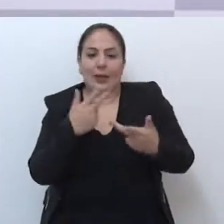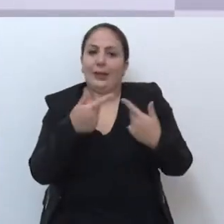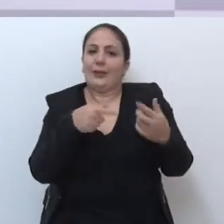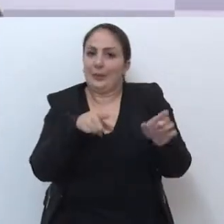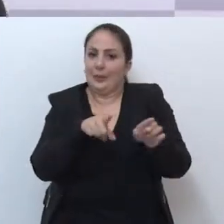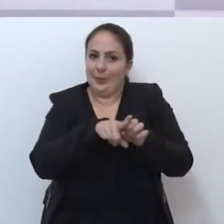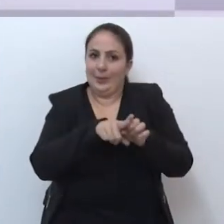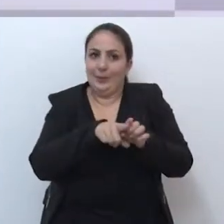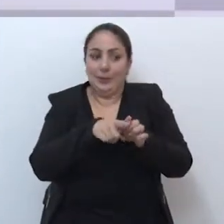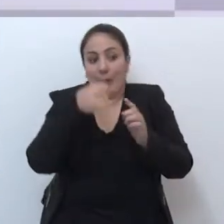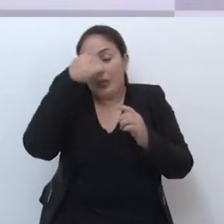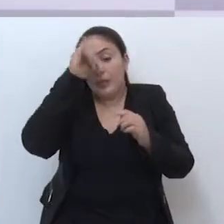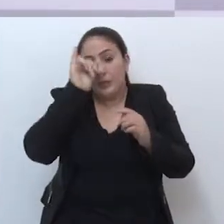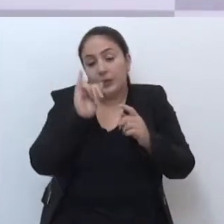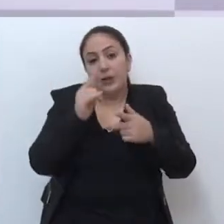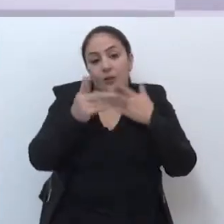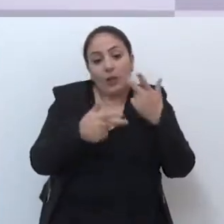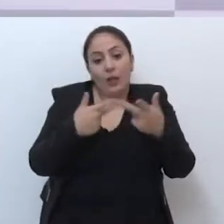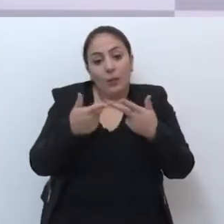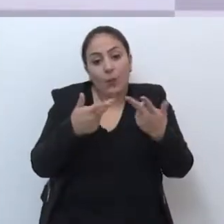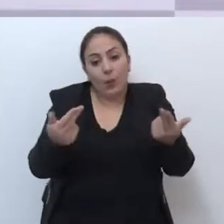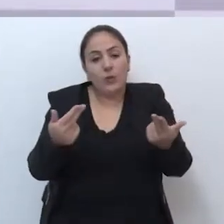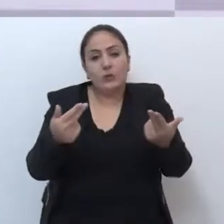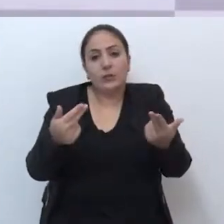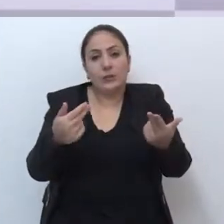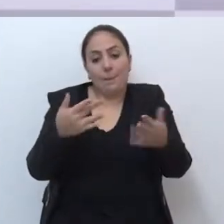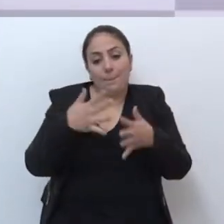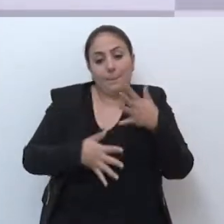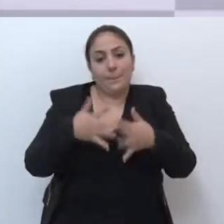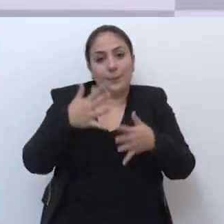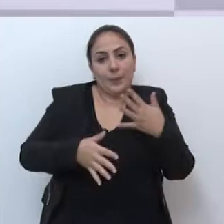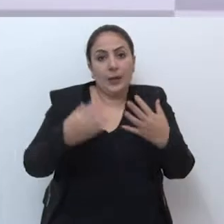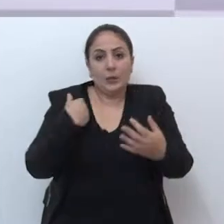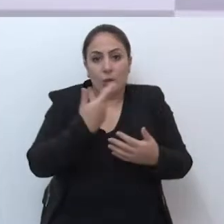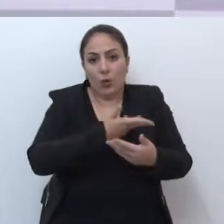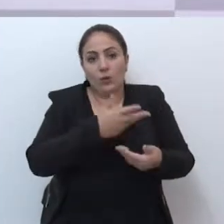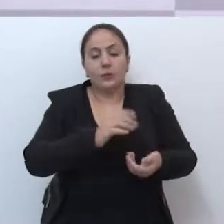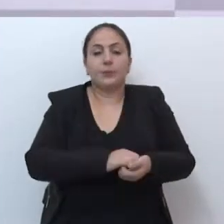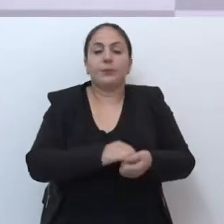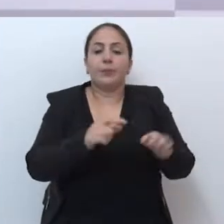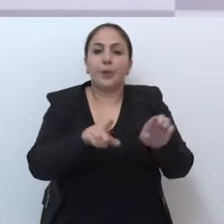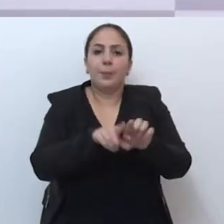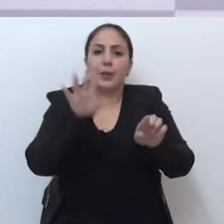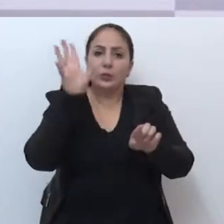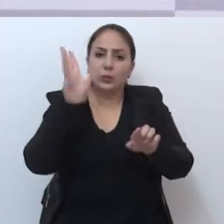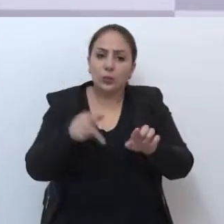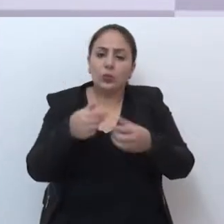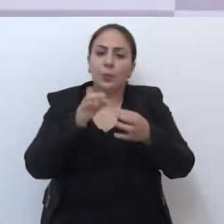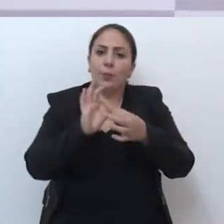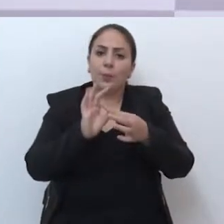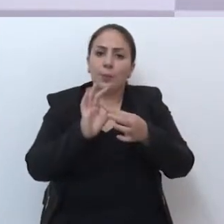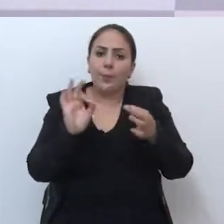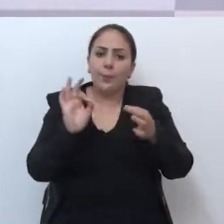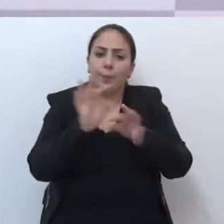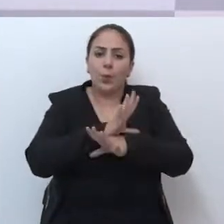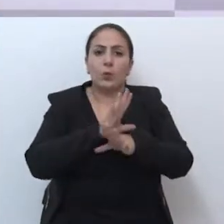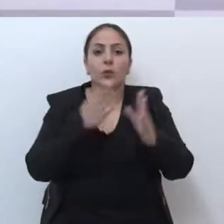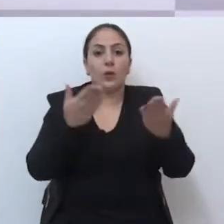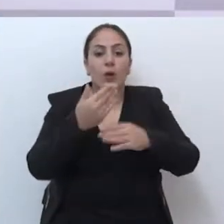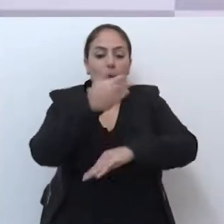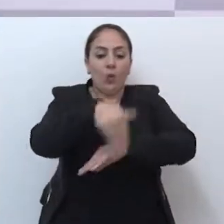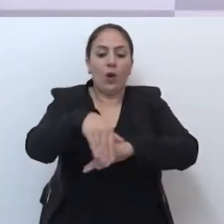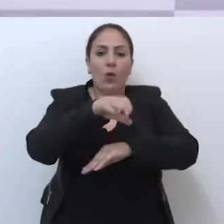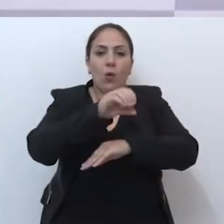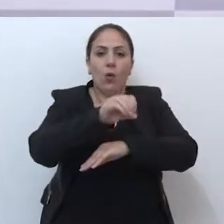também para não falar alguma coisa que incrimine a gente, tudo isso ainda, né? Mas agora está concluída, está lá a